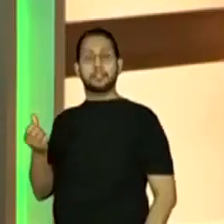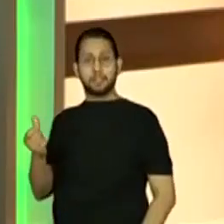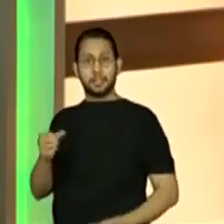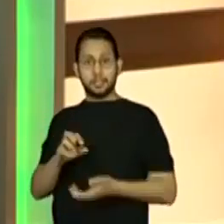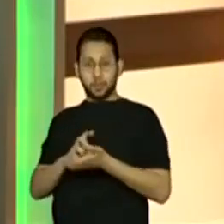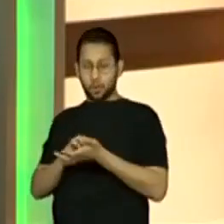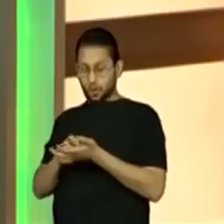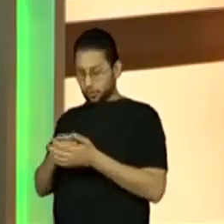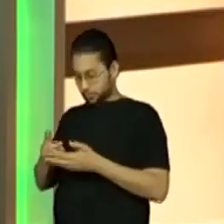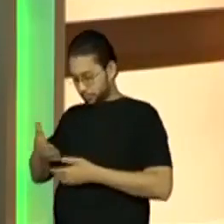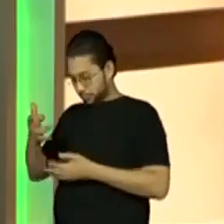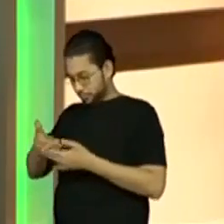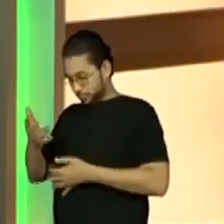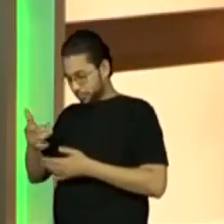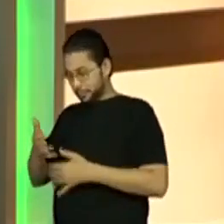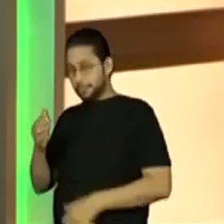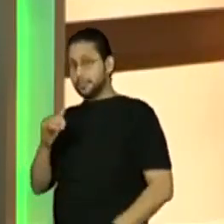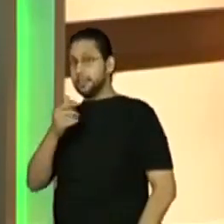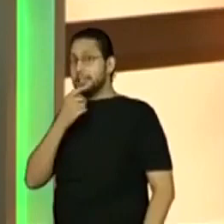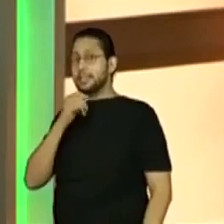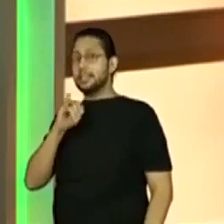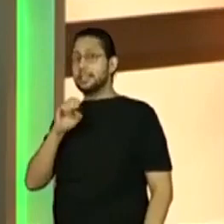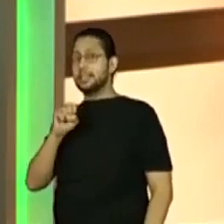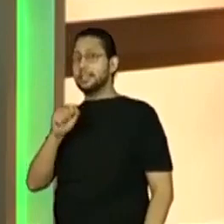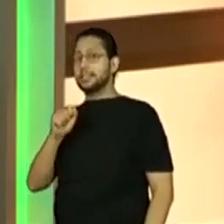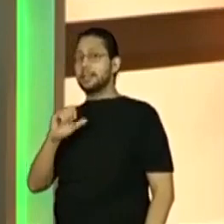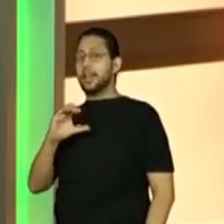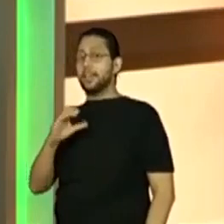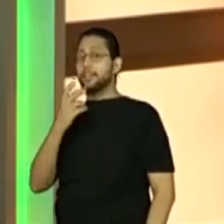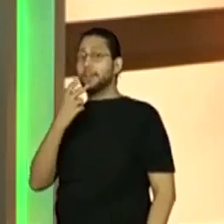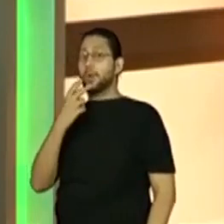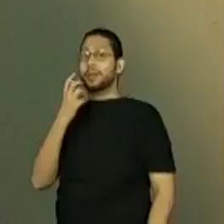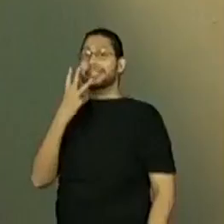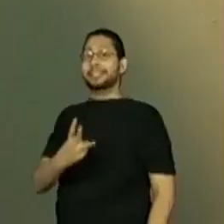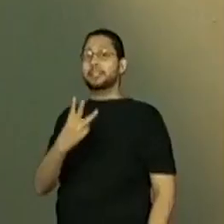estou acompanhando que o Isaac falou que são 31 Carols.